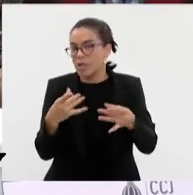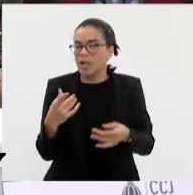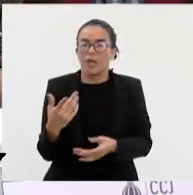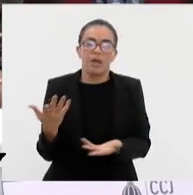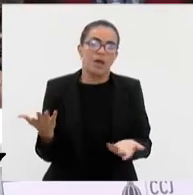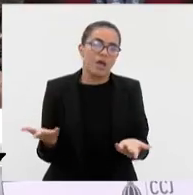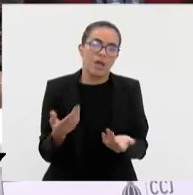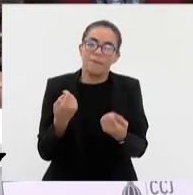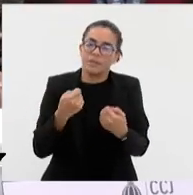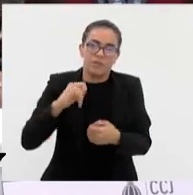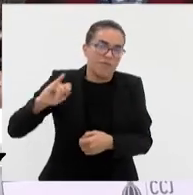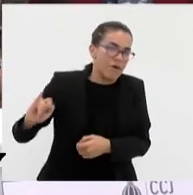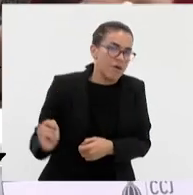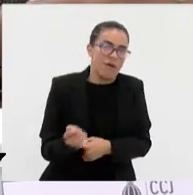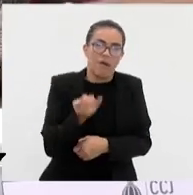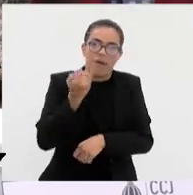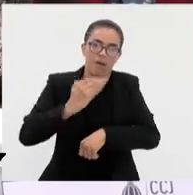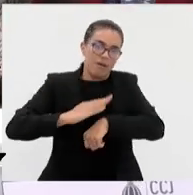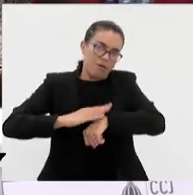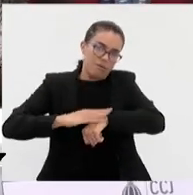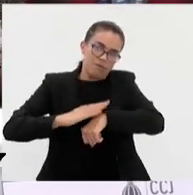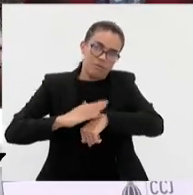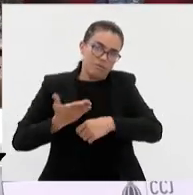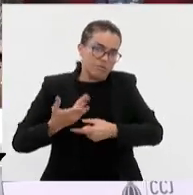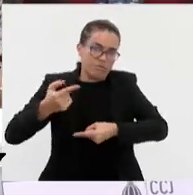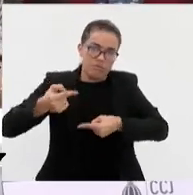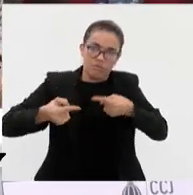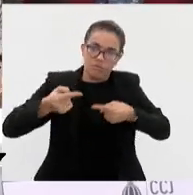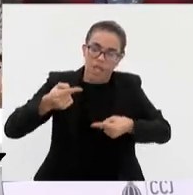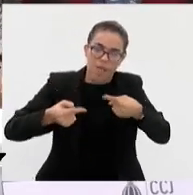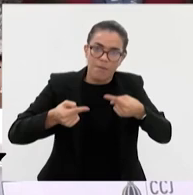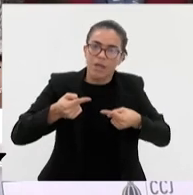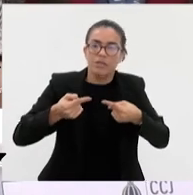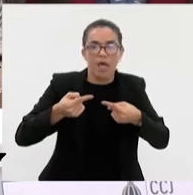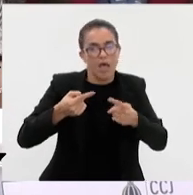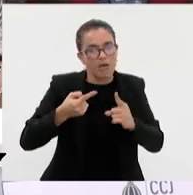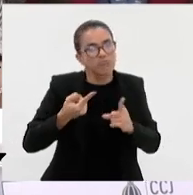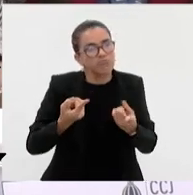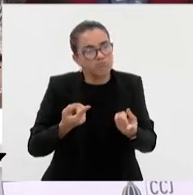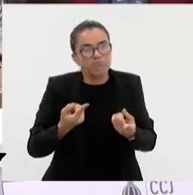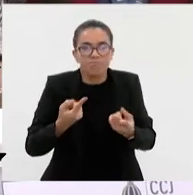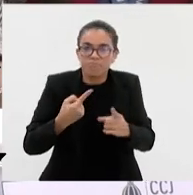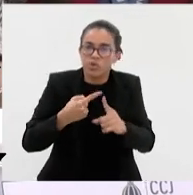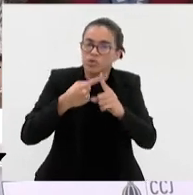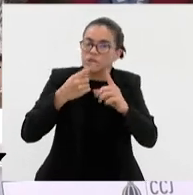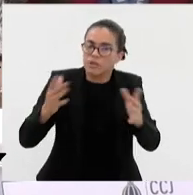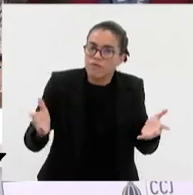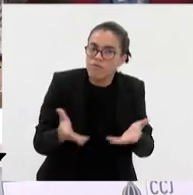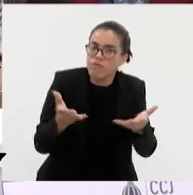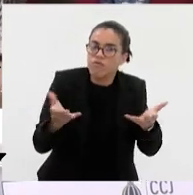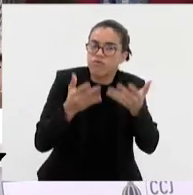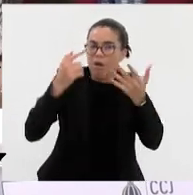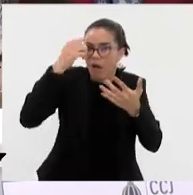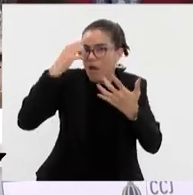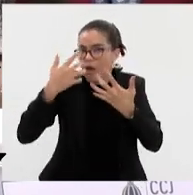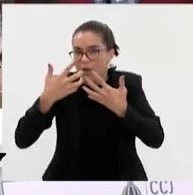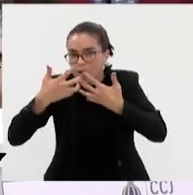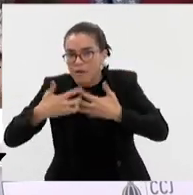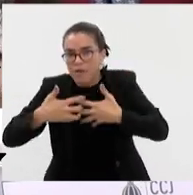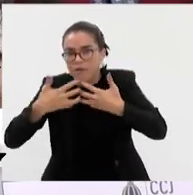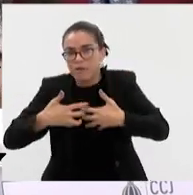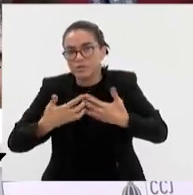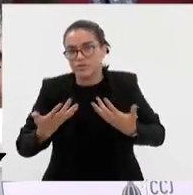de aproveitar este momento, que é um debate extremamente positivo e que nos ajuda a pensar,